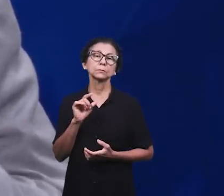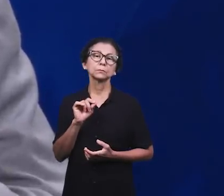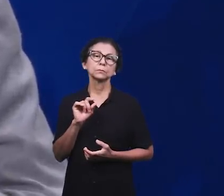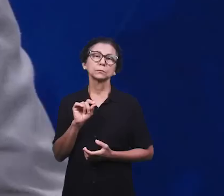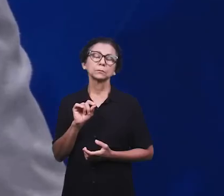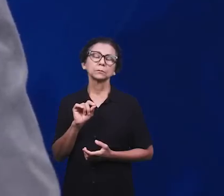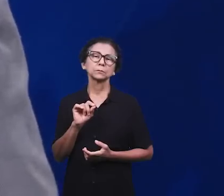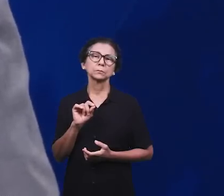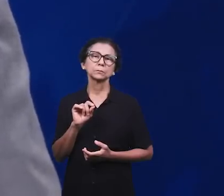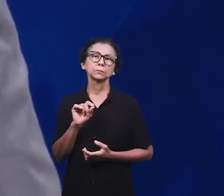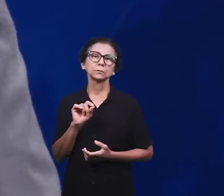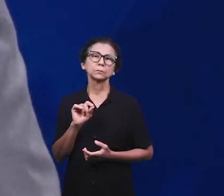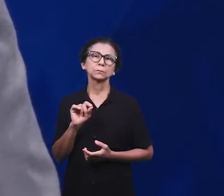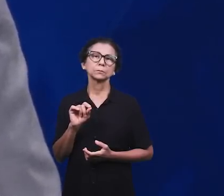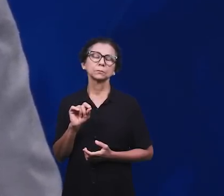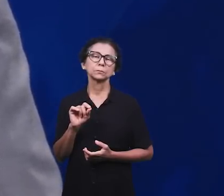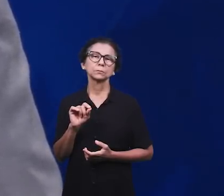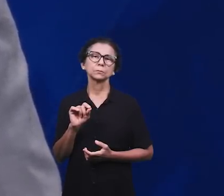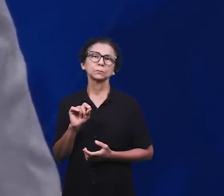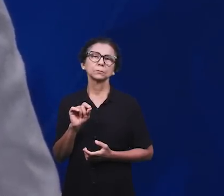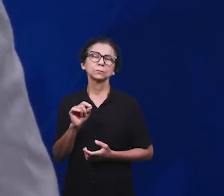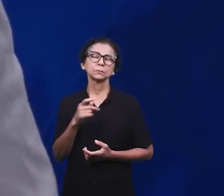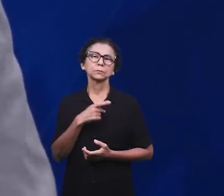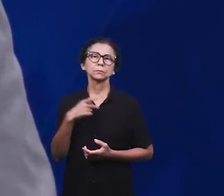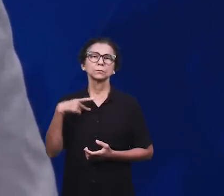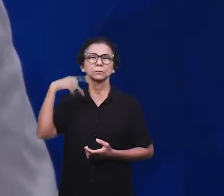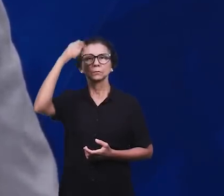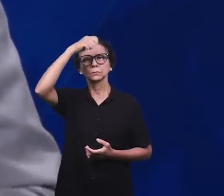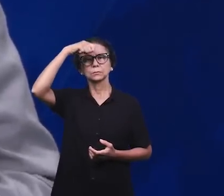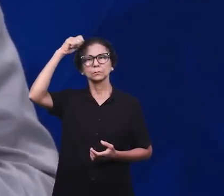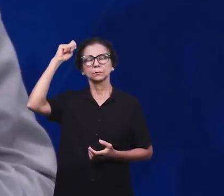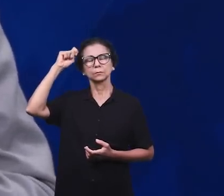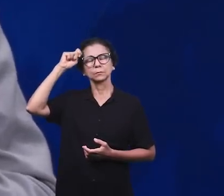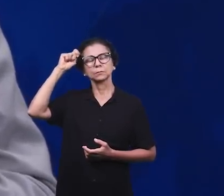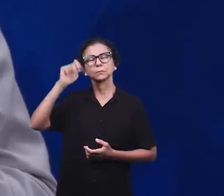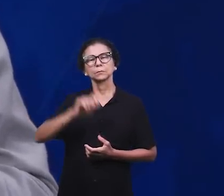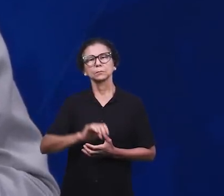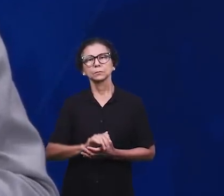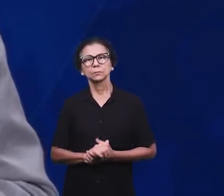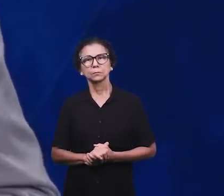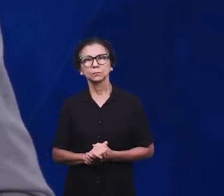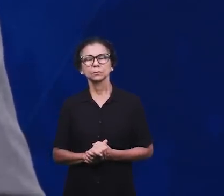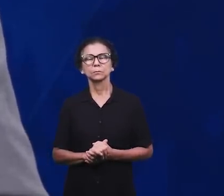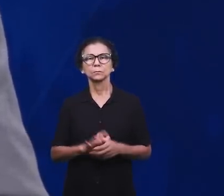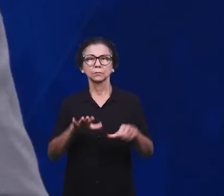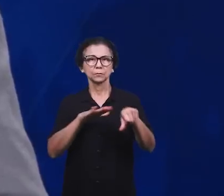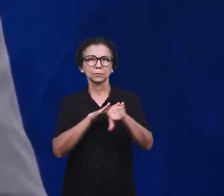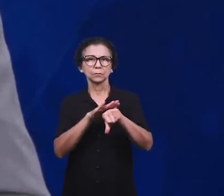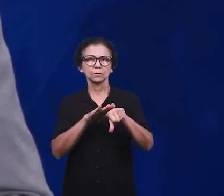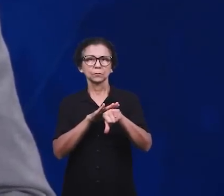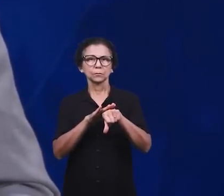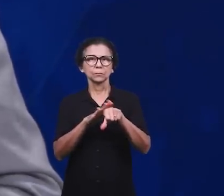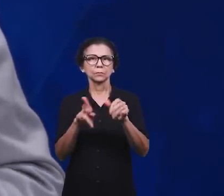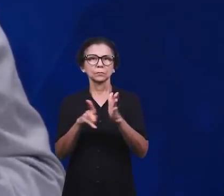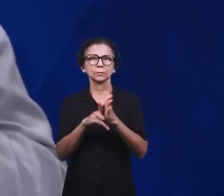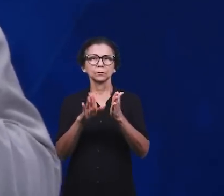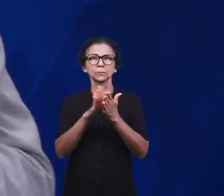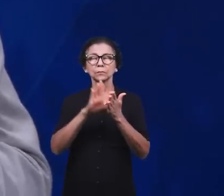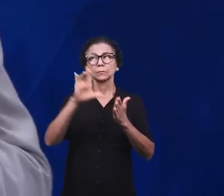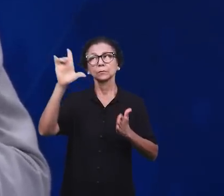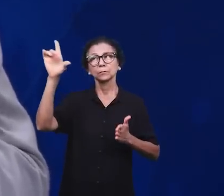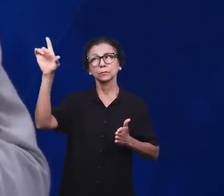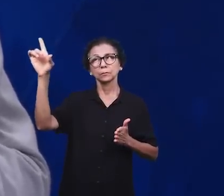teremos então a apresentação do pastor Amadeu Loureiro ao conteúdo que chamamos de Conversas Bíblicas, que será